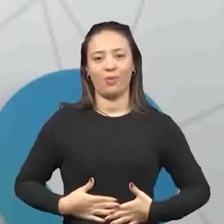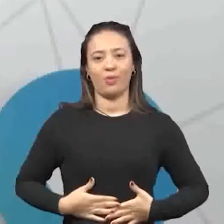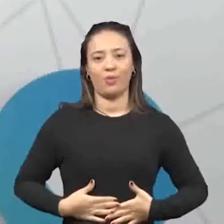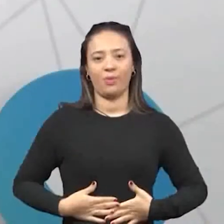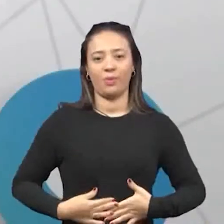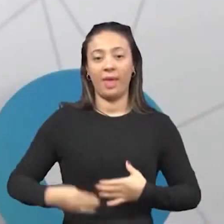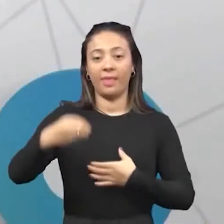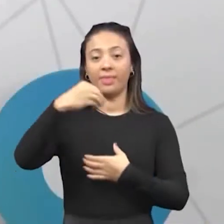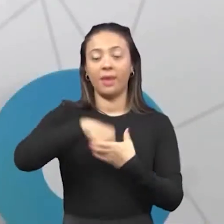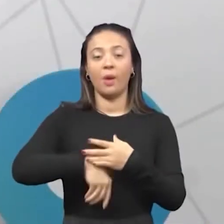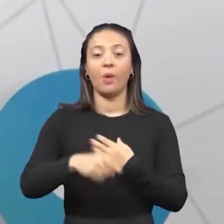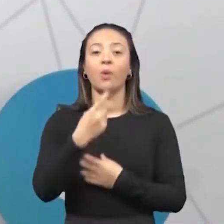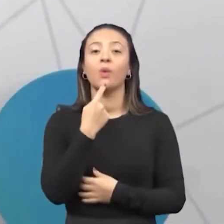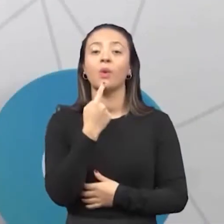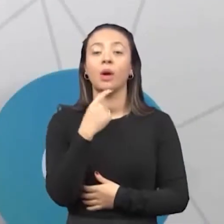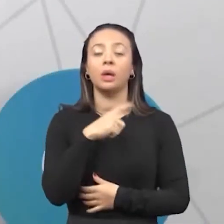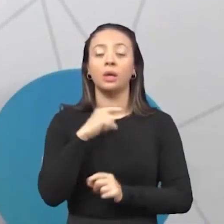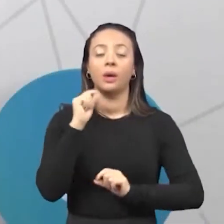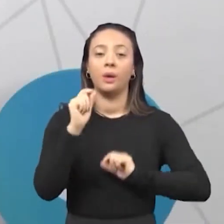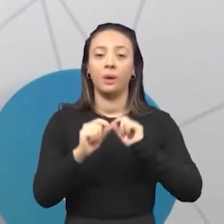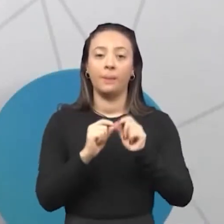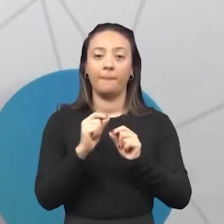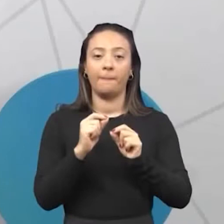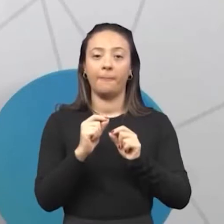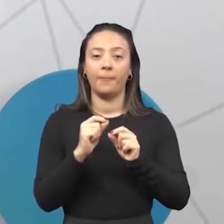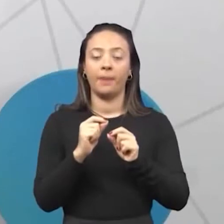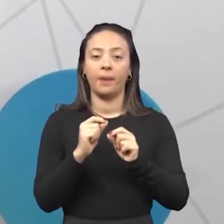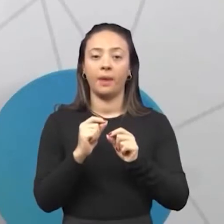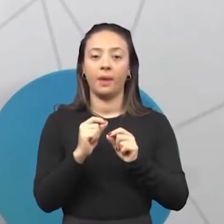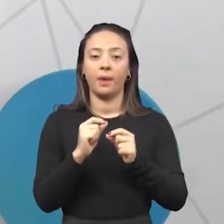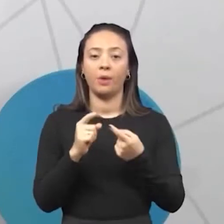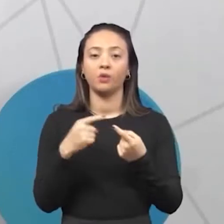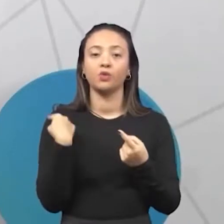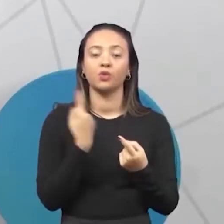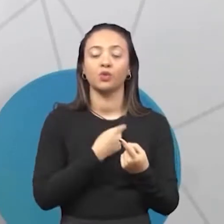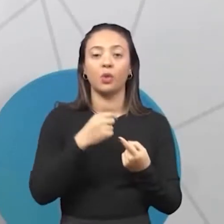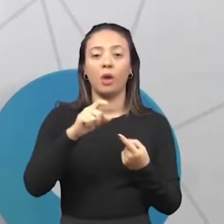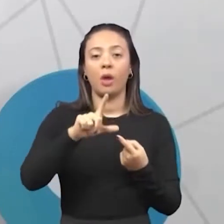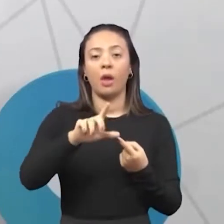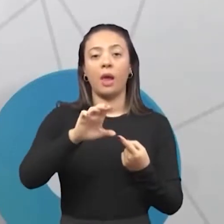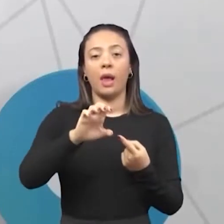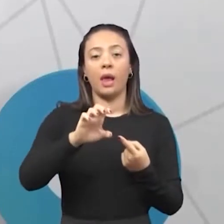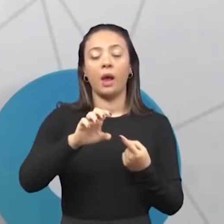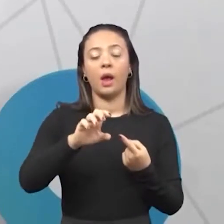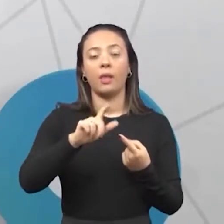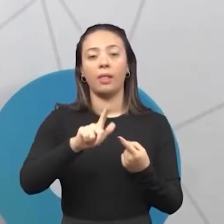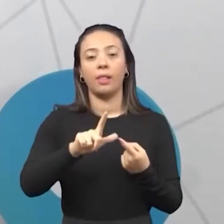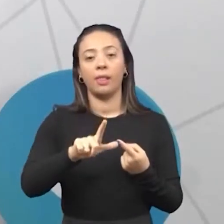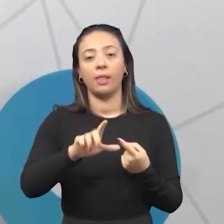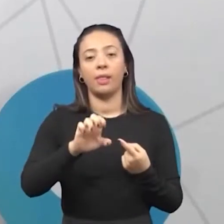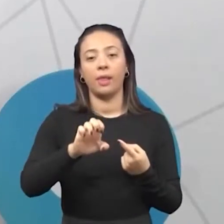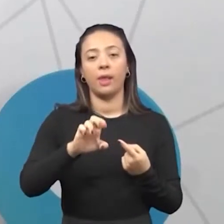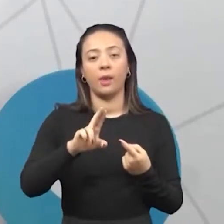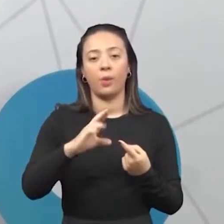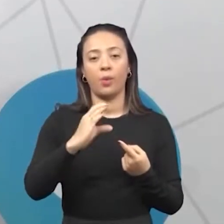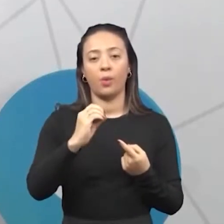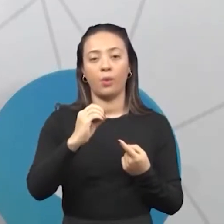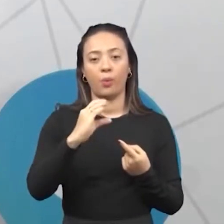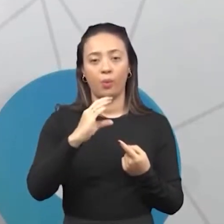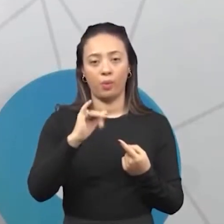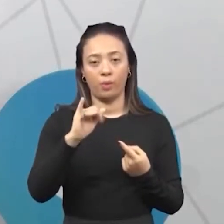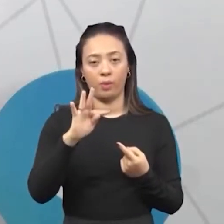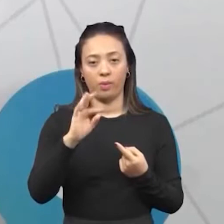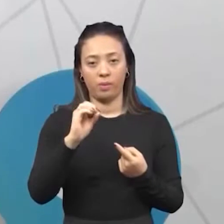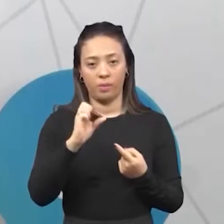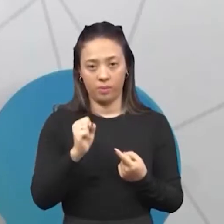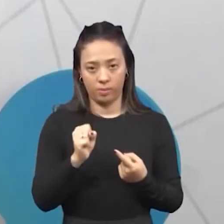sangue onde a gente tem a presença de células conhecidas como leucócitos ou glóbulos brancos, que são responsáveis pela defesa